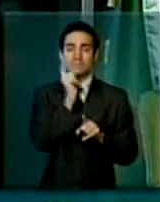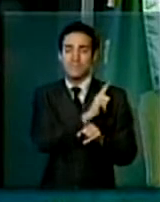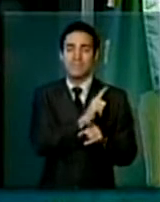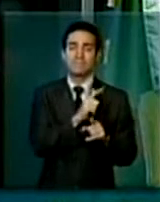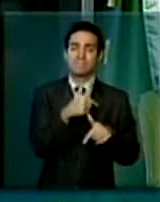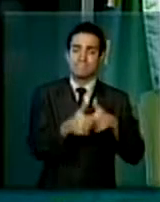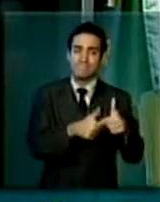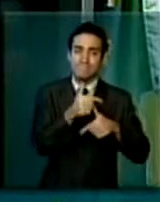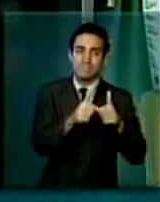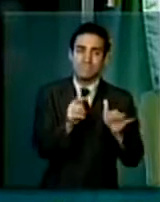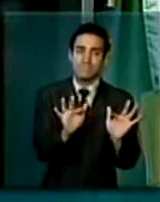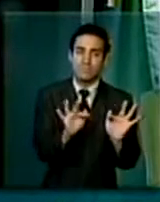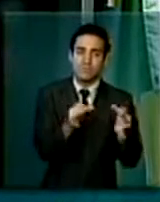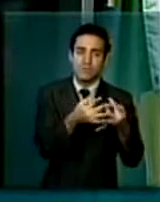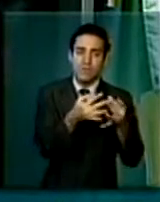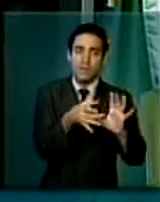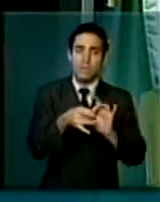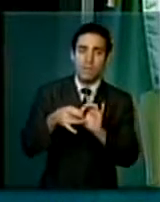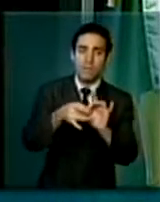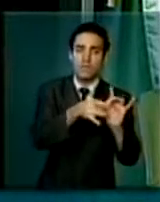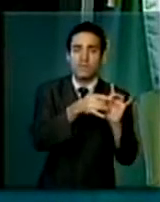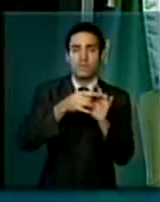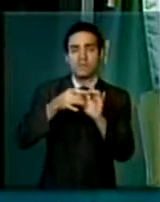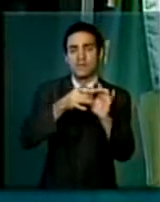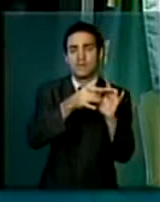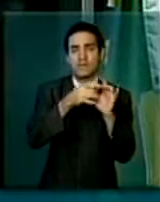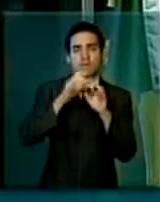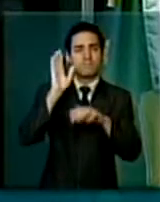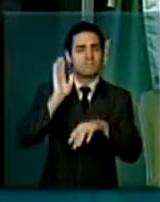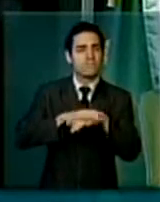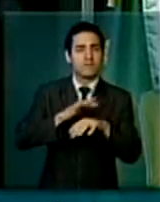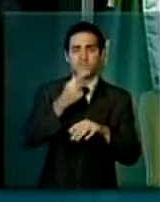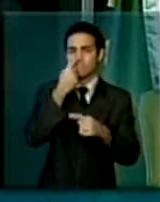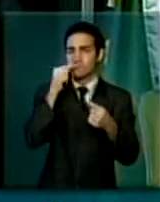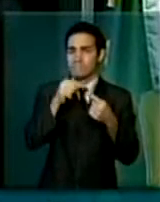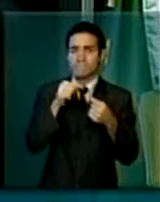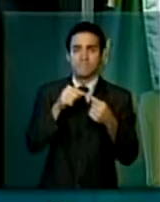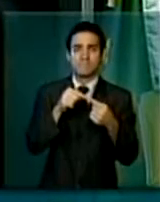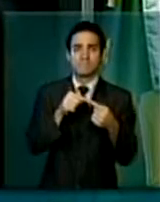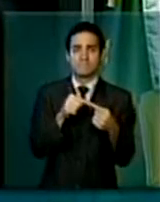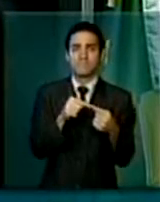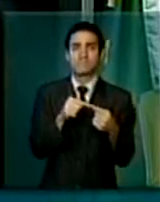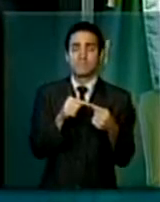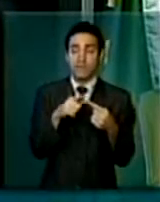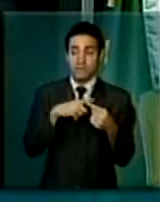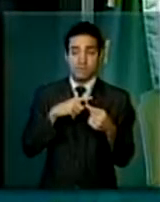uma fraternidade maior, um caminho que parte das